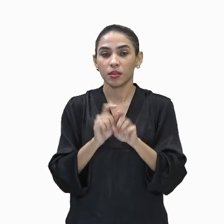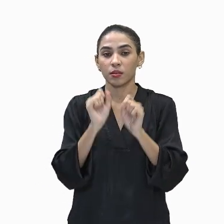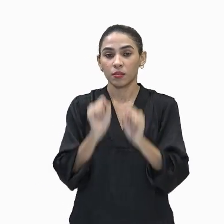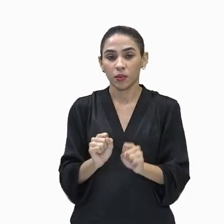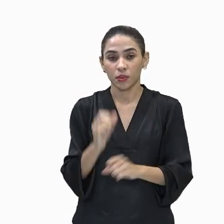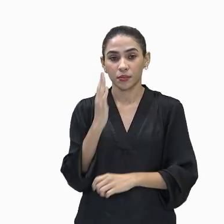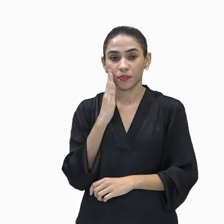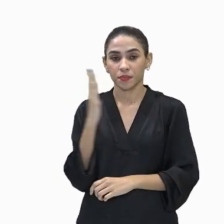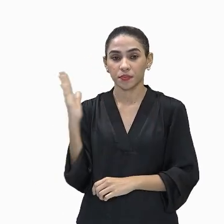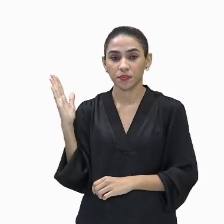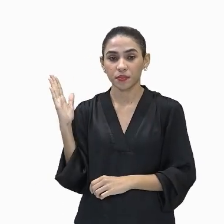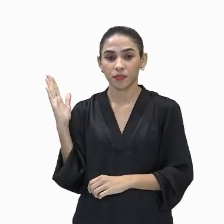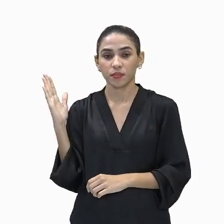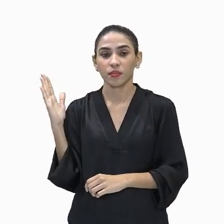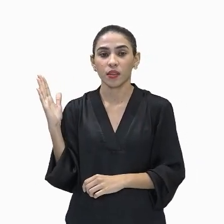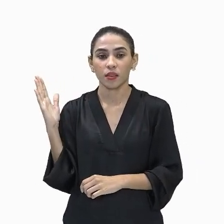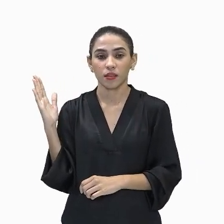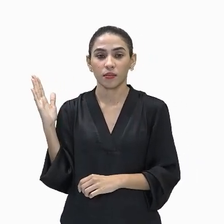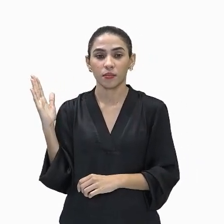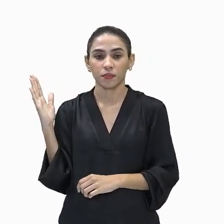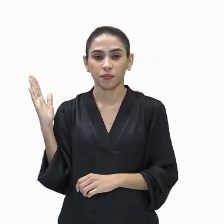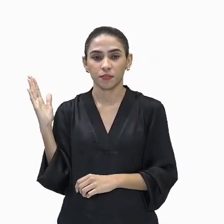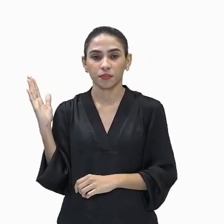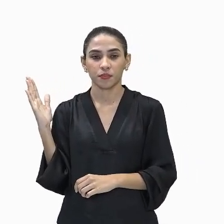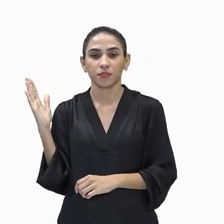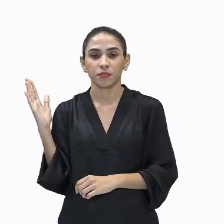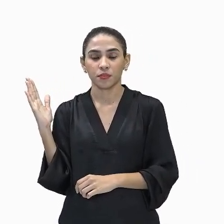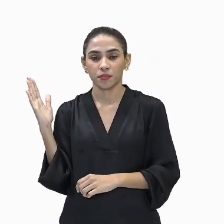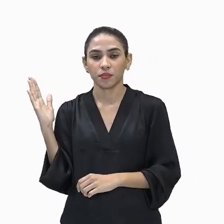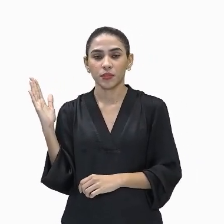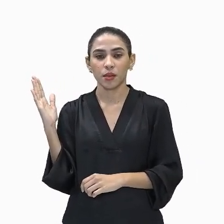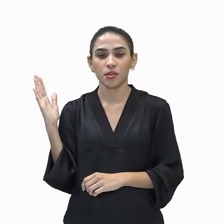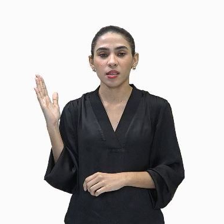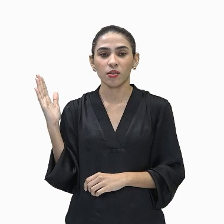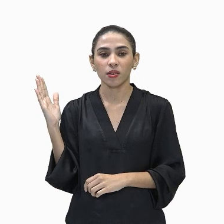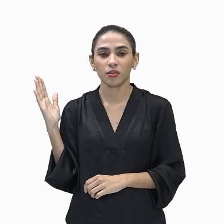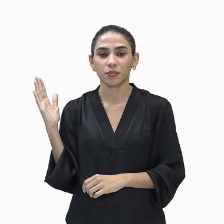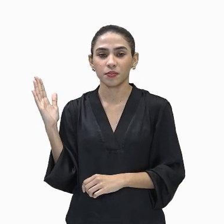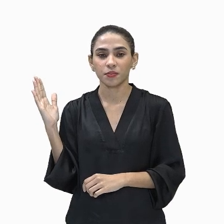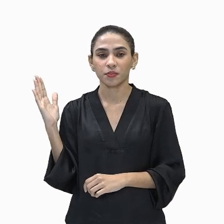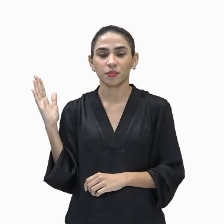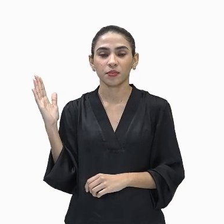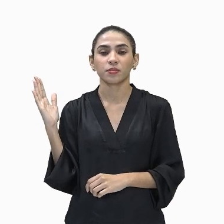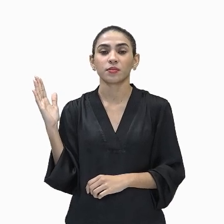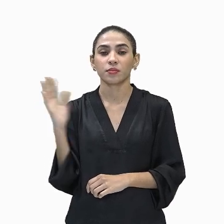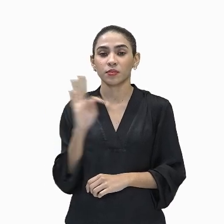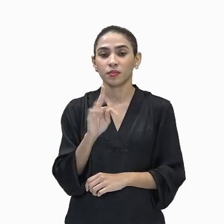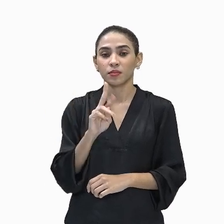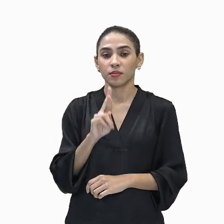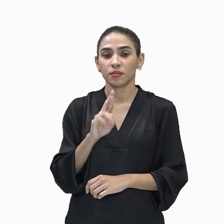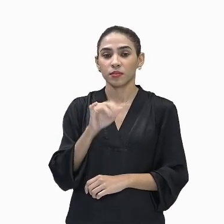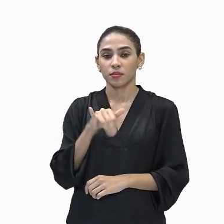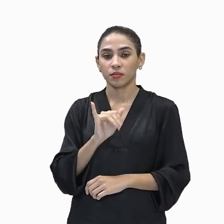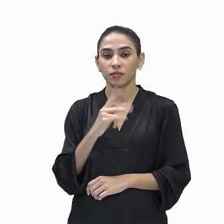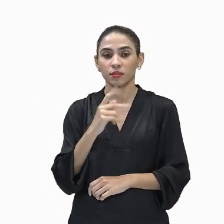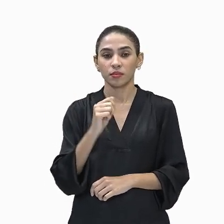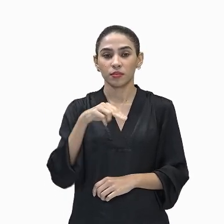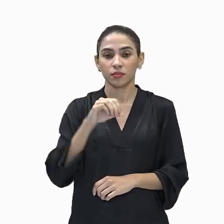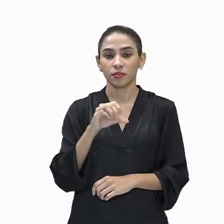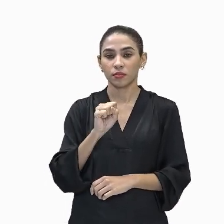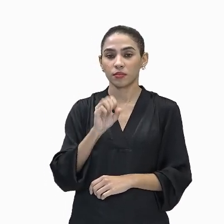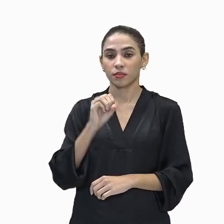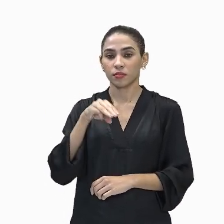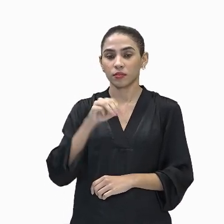por eles. É a doença de Chagas. E a doença de Chagas, ela vai ser transmitida pelo Trypanosoma cruzi,